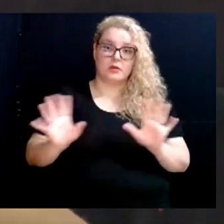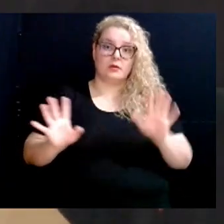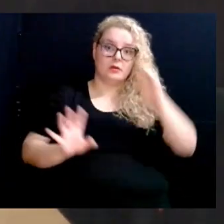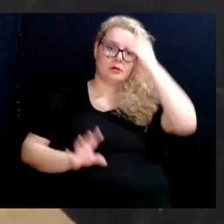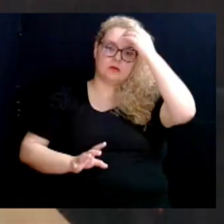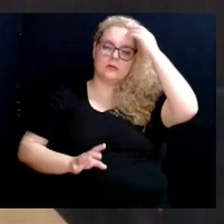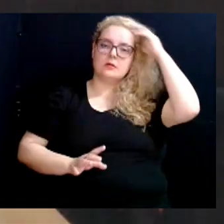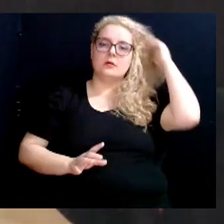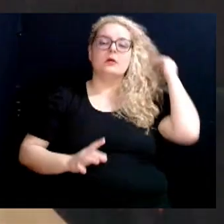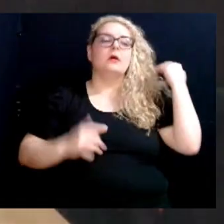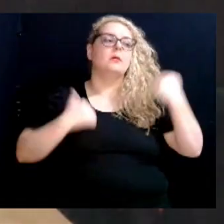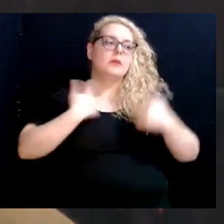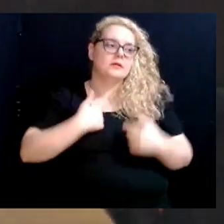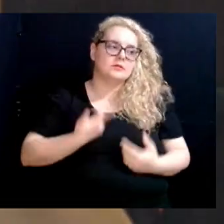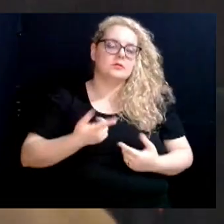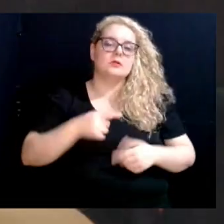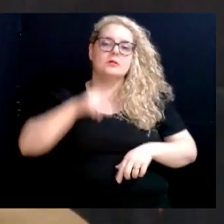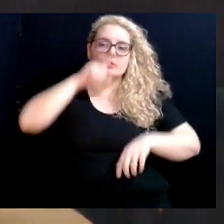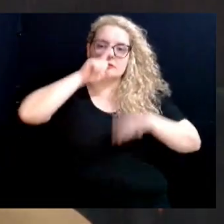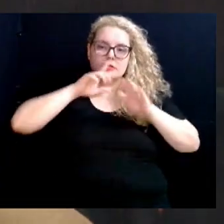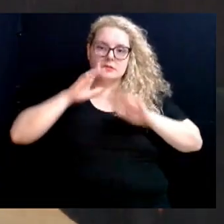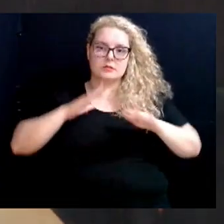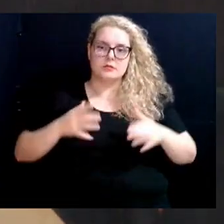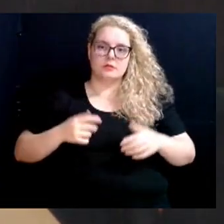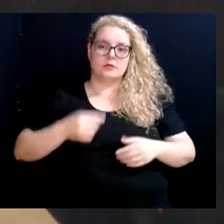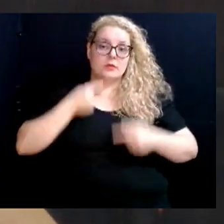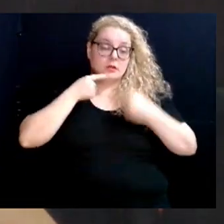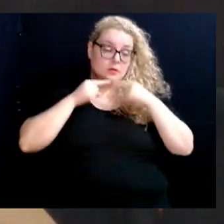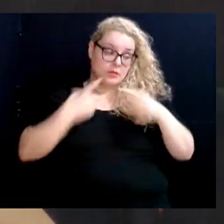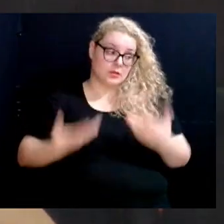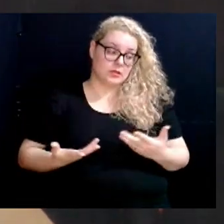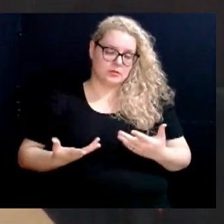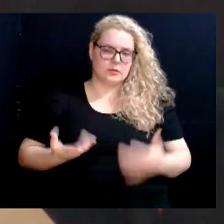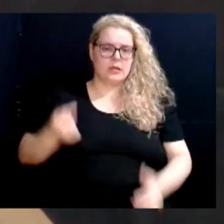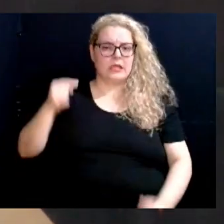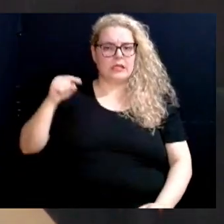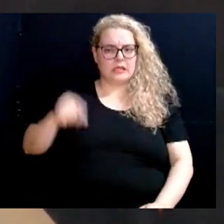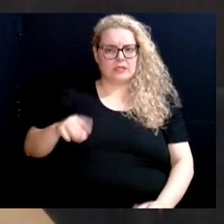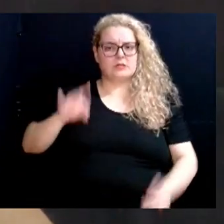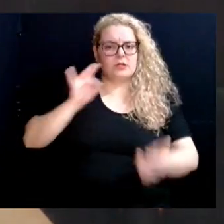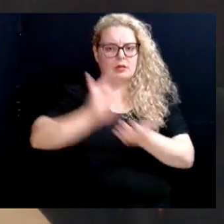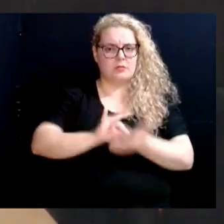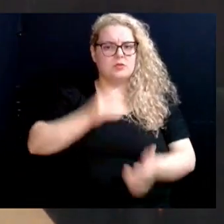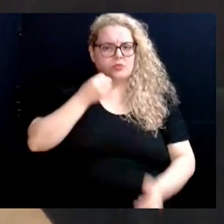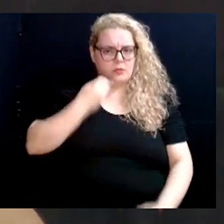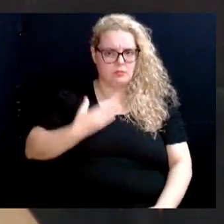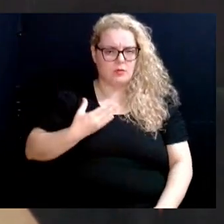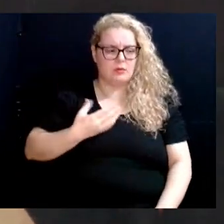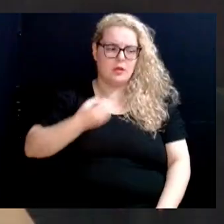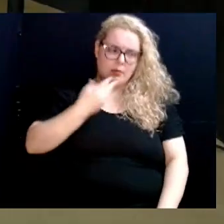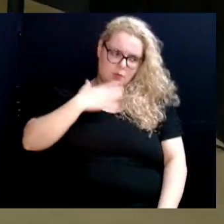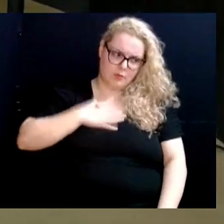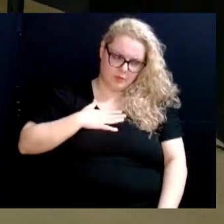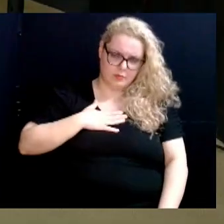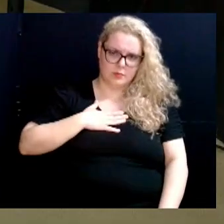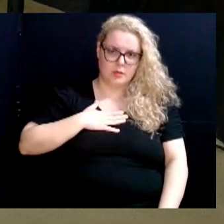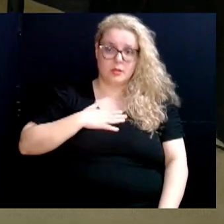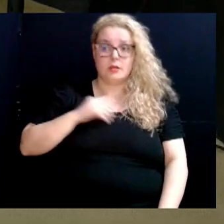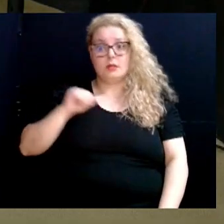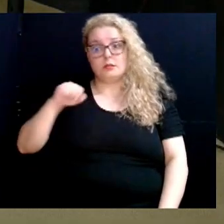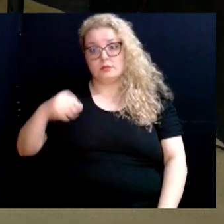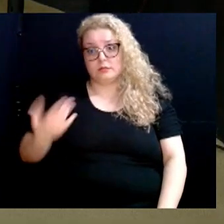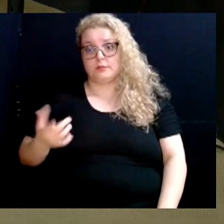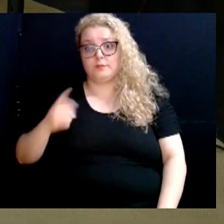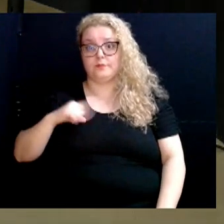mas a gente precisa ter esse olhar também crítico, né? Assim, será que isso realmente é bom? E será que isso é bom para mim? Sim. Temos